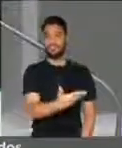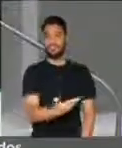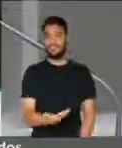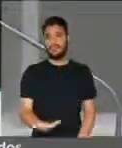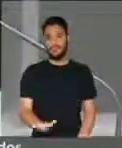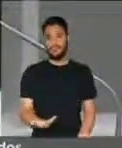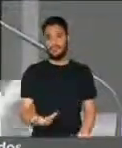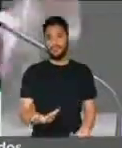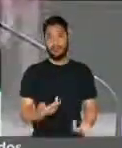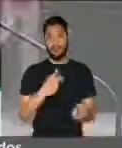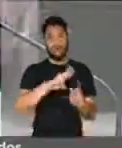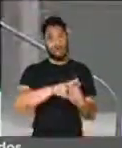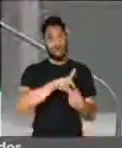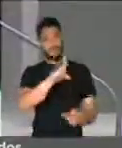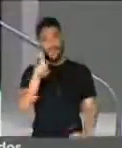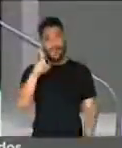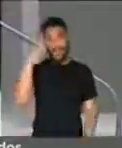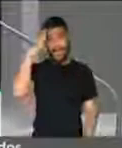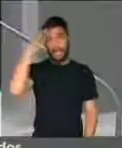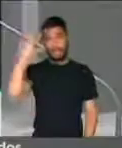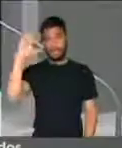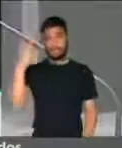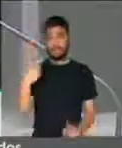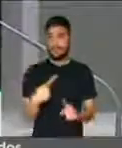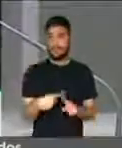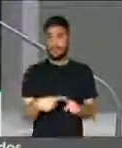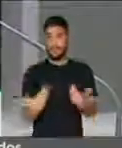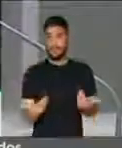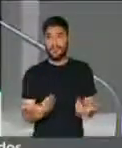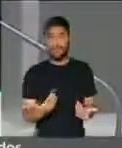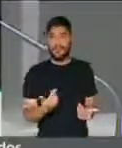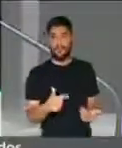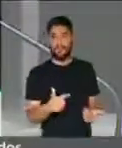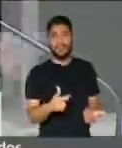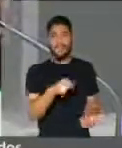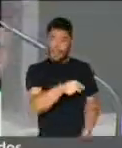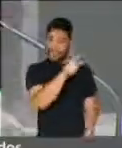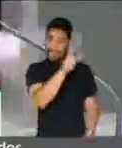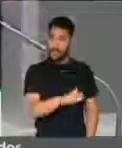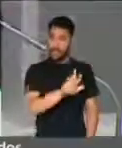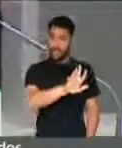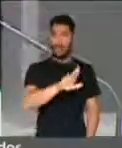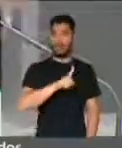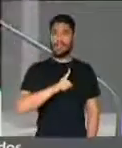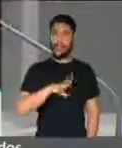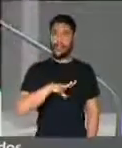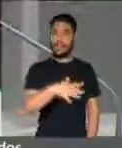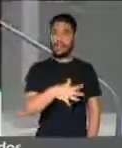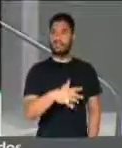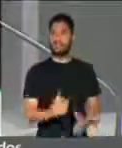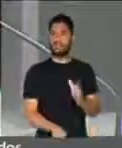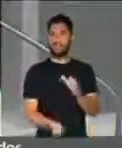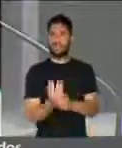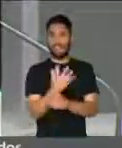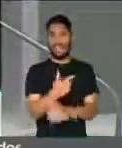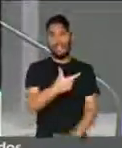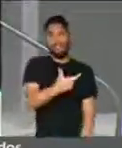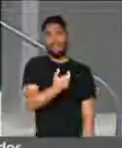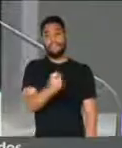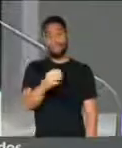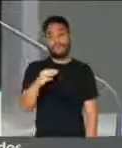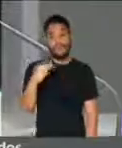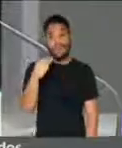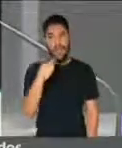em Curitiba por ter tido a coragem e a capacidade de criar 20 milhões, de gerar 20 milhões